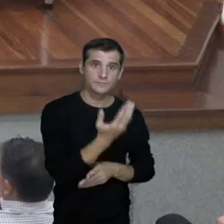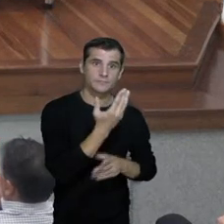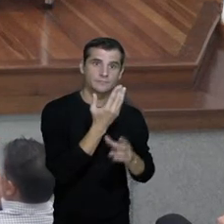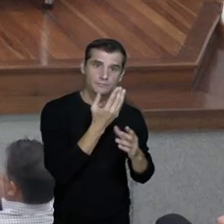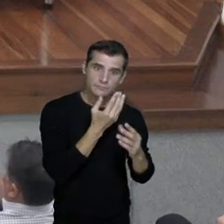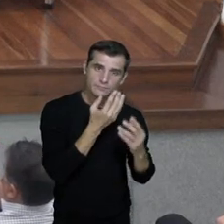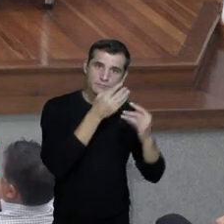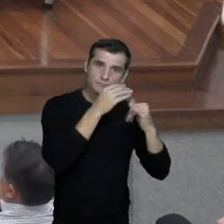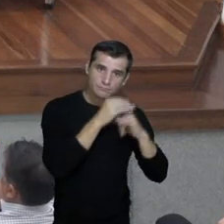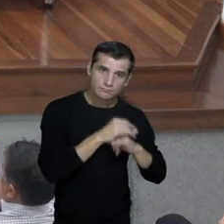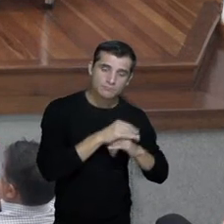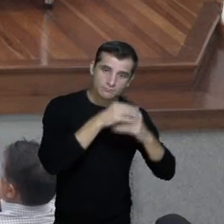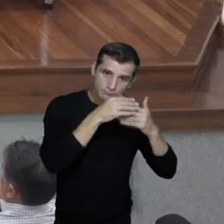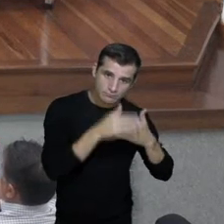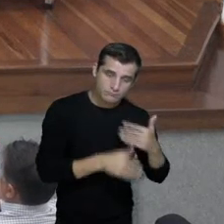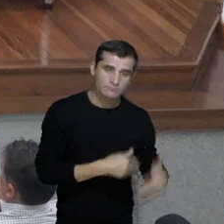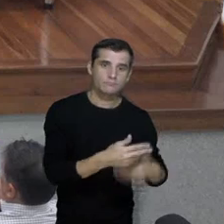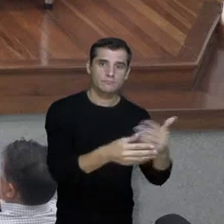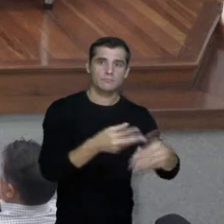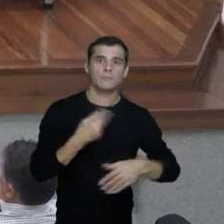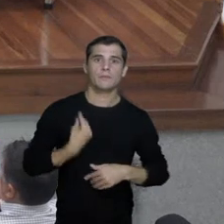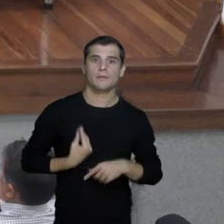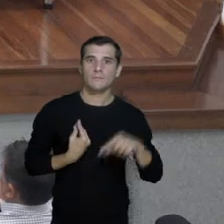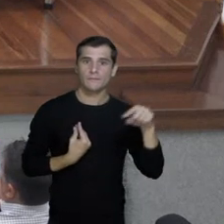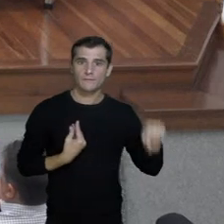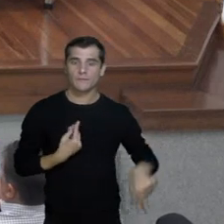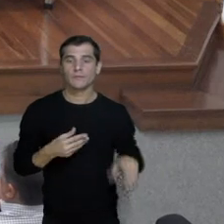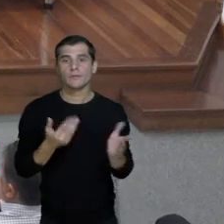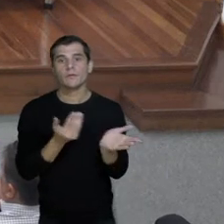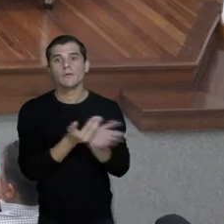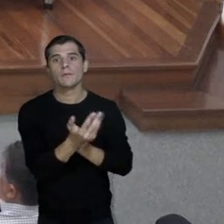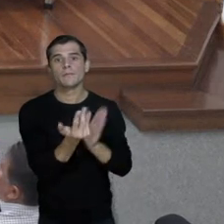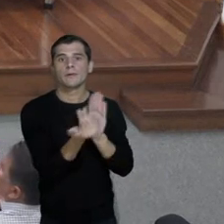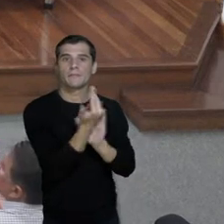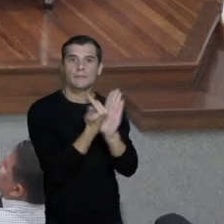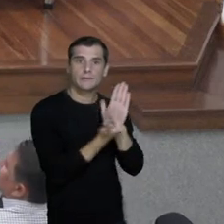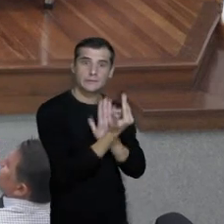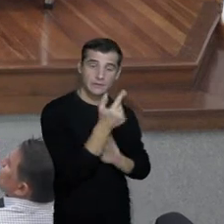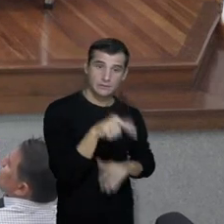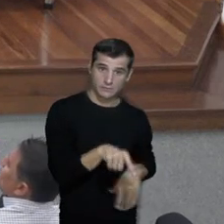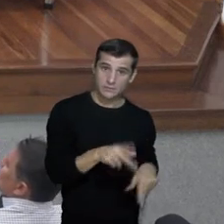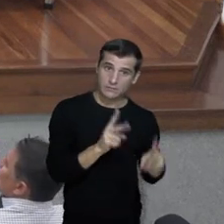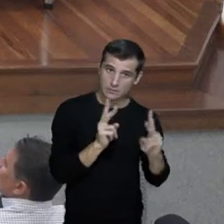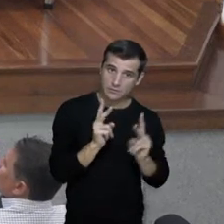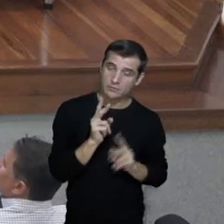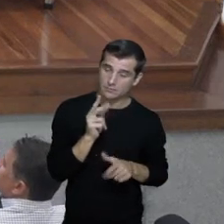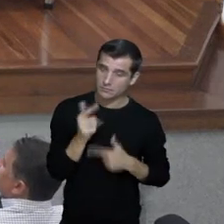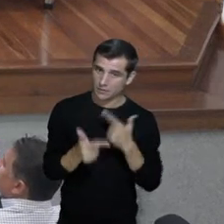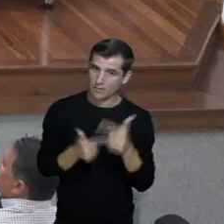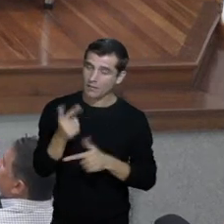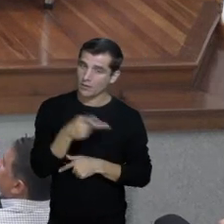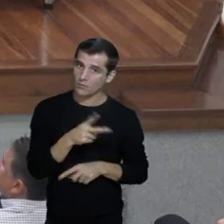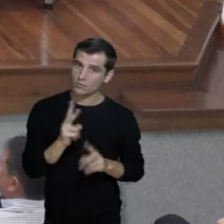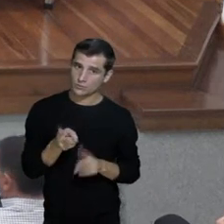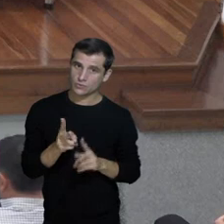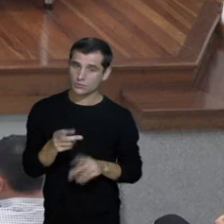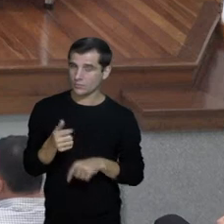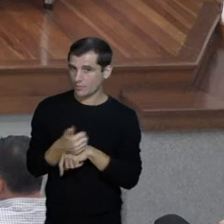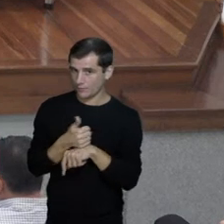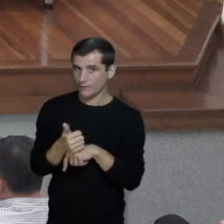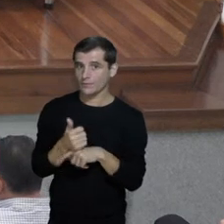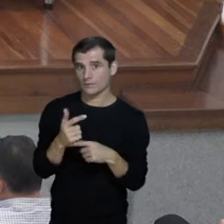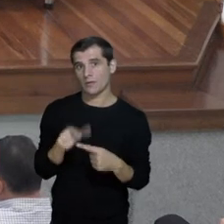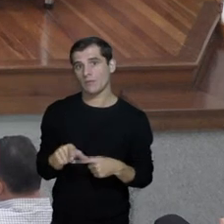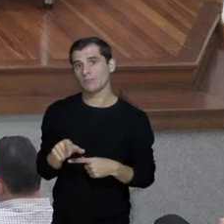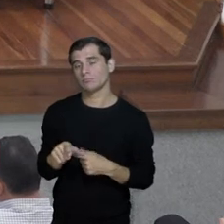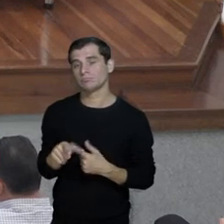dali eu comecei a a a pintar continuava trabalhando não larguei a minha profissão assim de uma hora para outra Foi algo